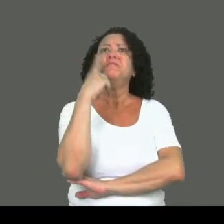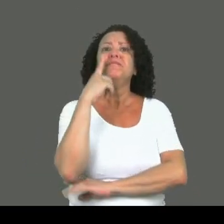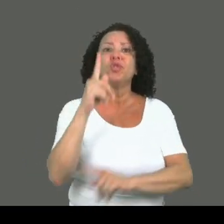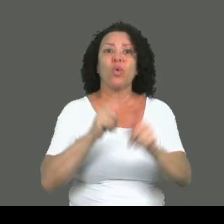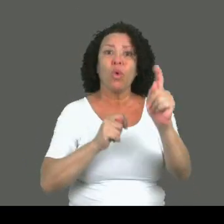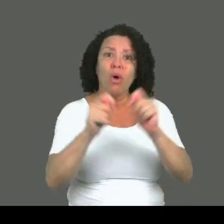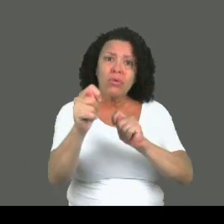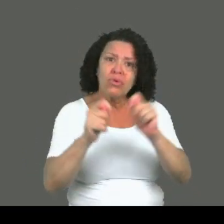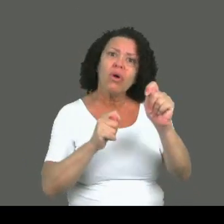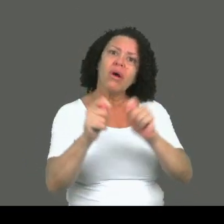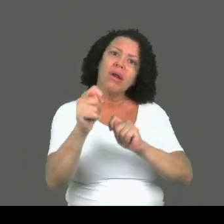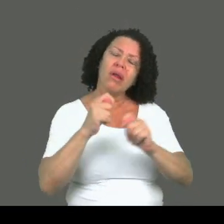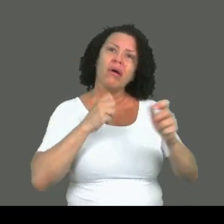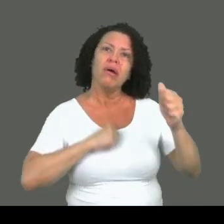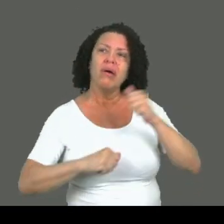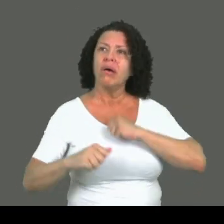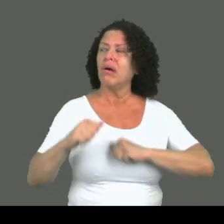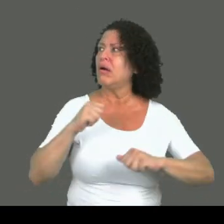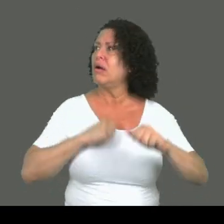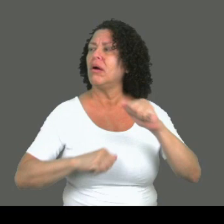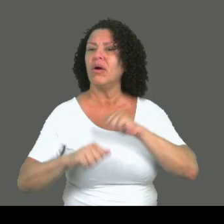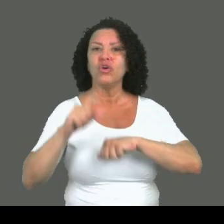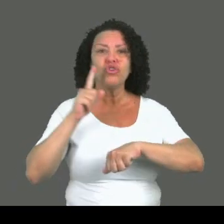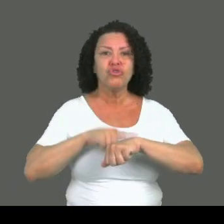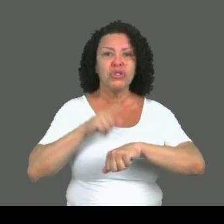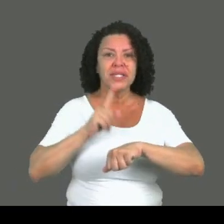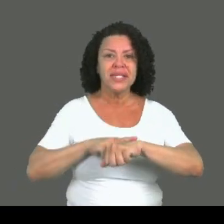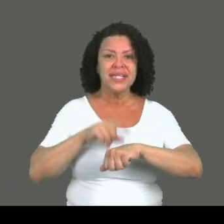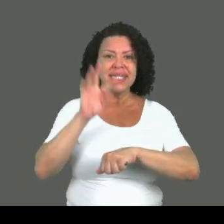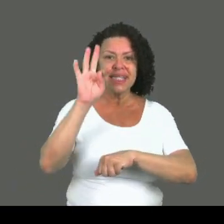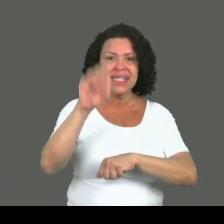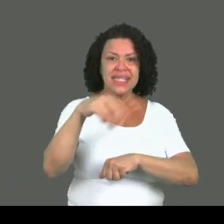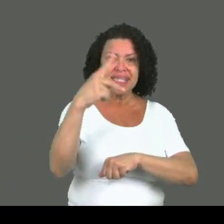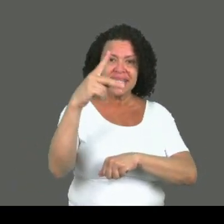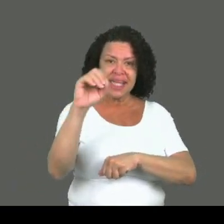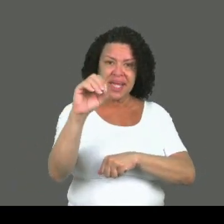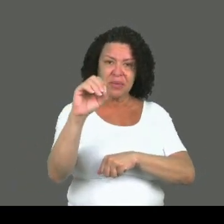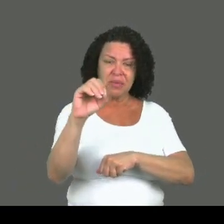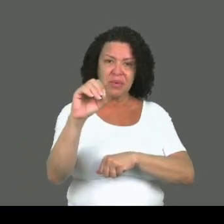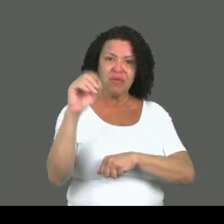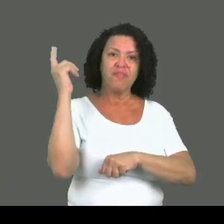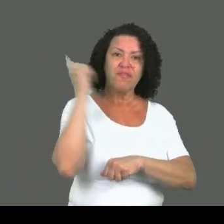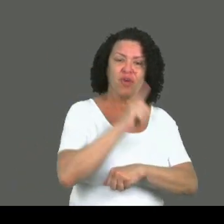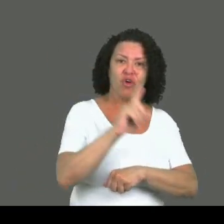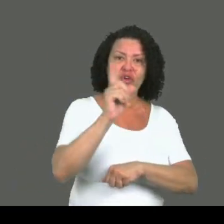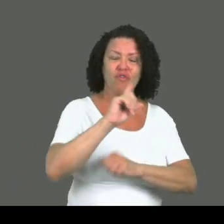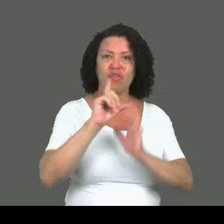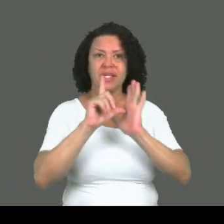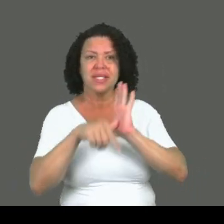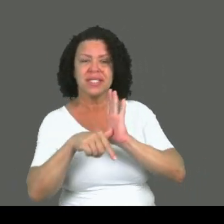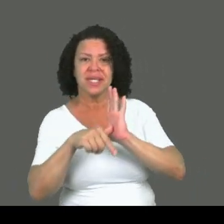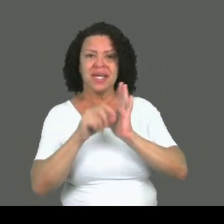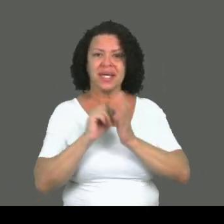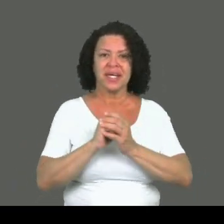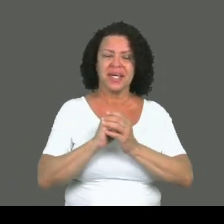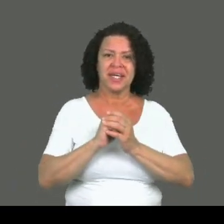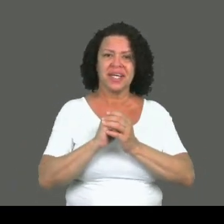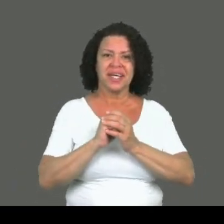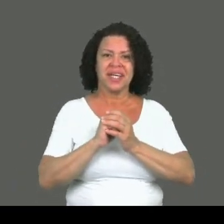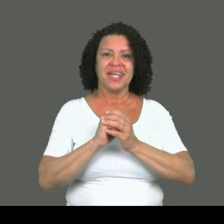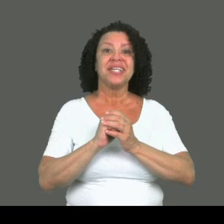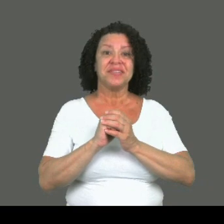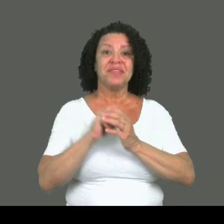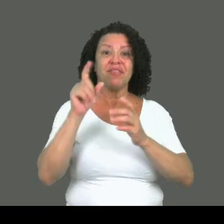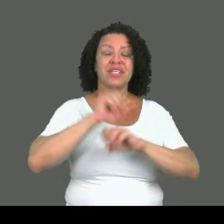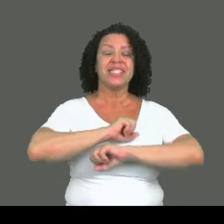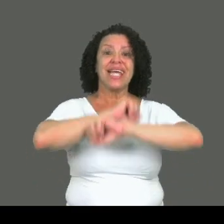controlando, né, aquela ânsia de controlar o tempo, e não vai dar tempo e eu vou me atrasar. Ou então você